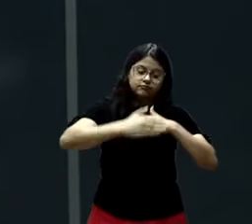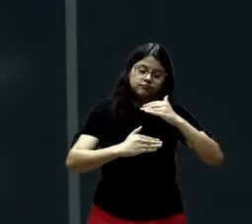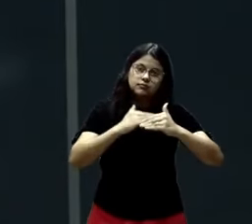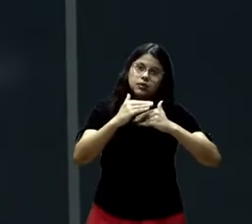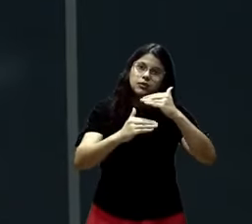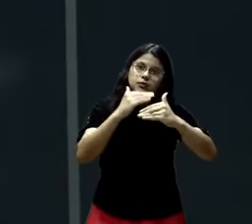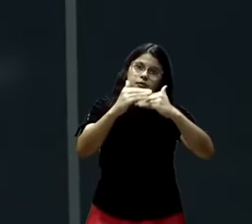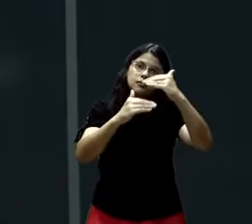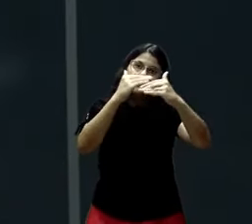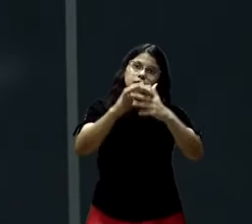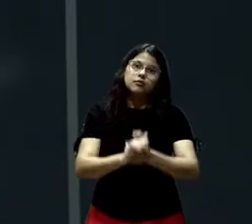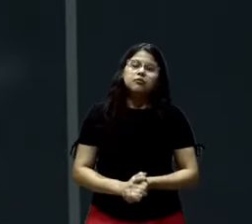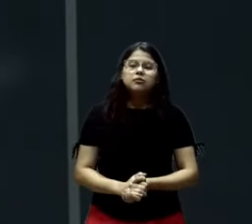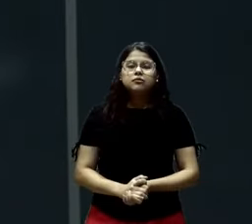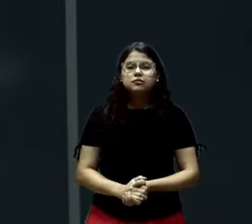Deus te tira daqui.